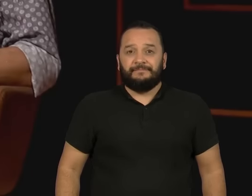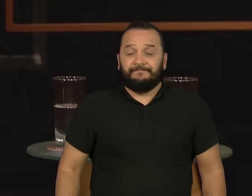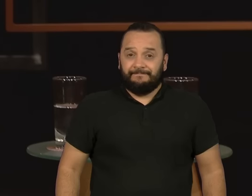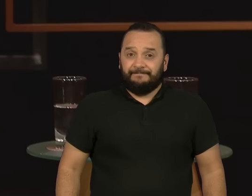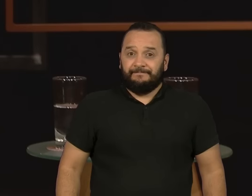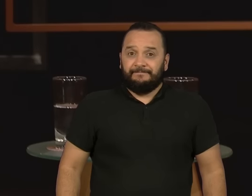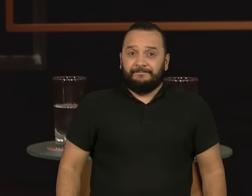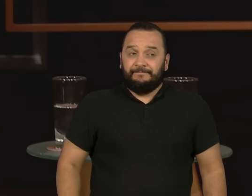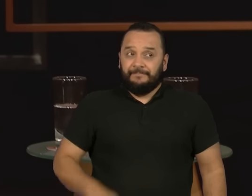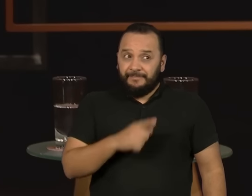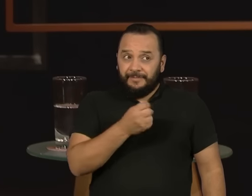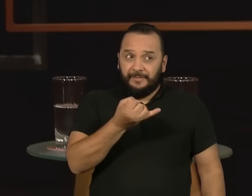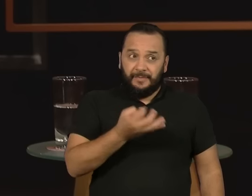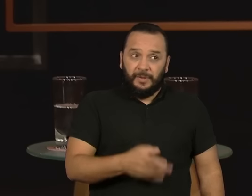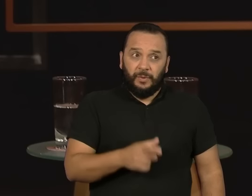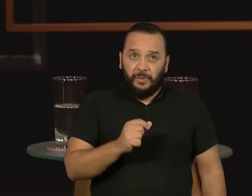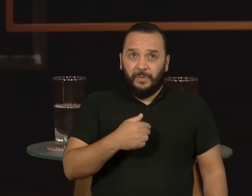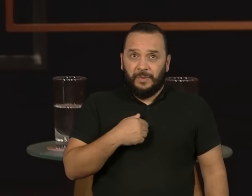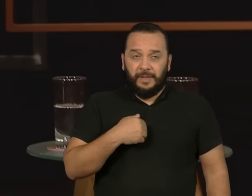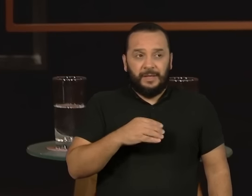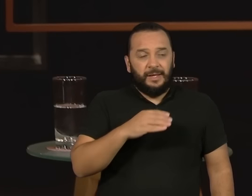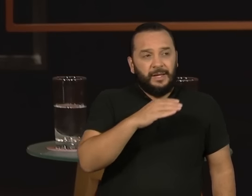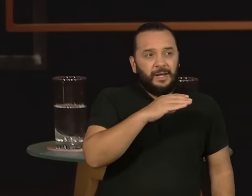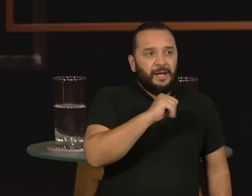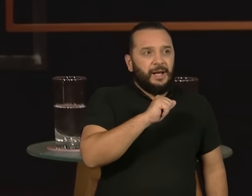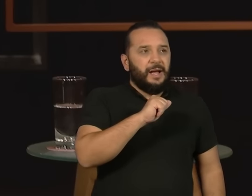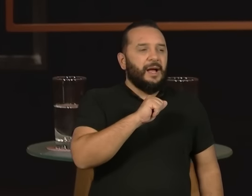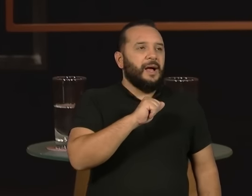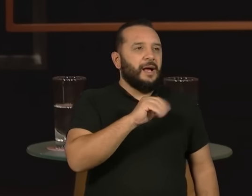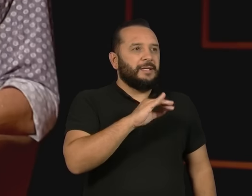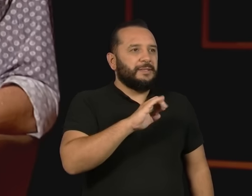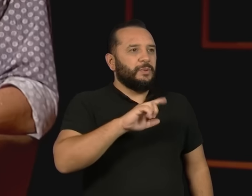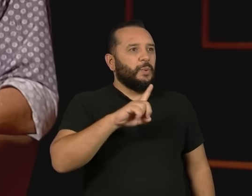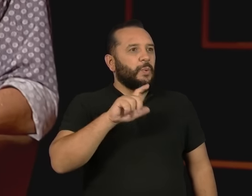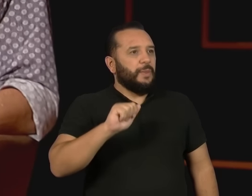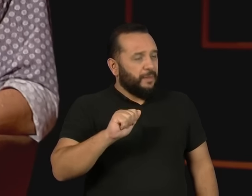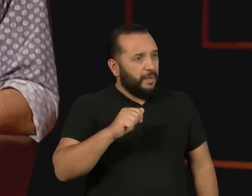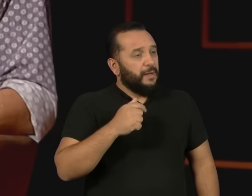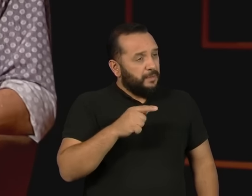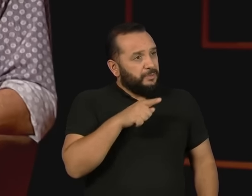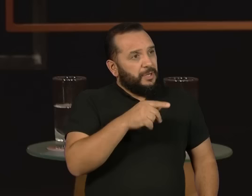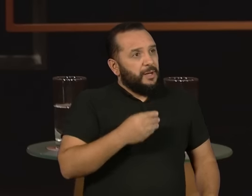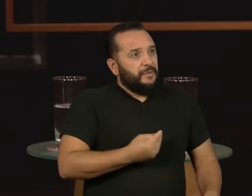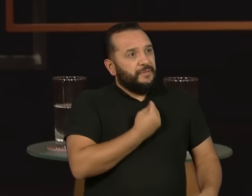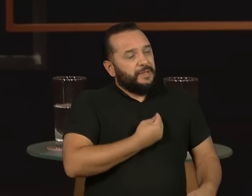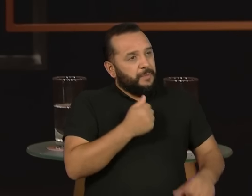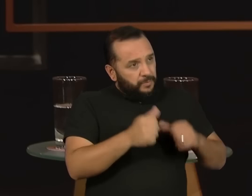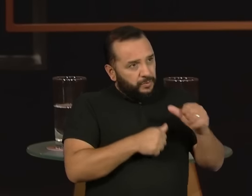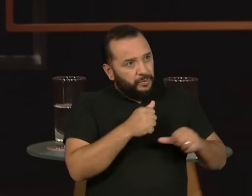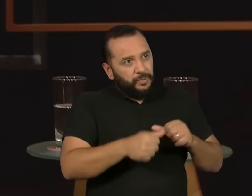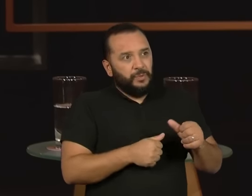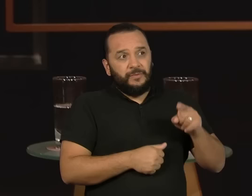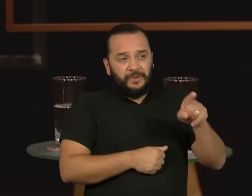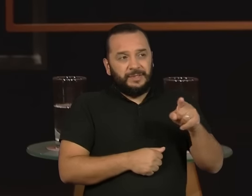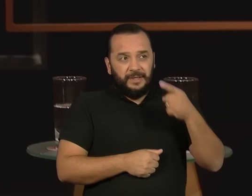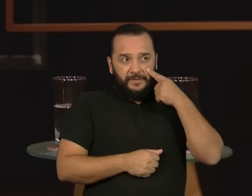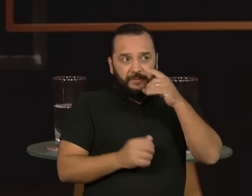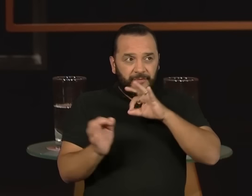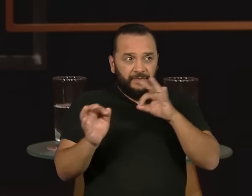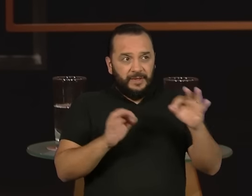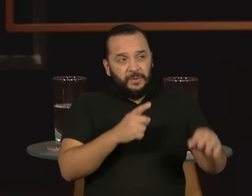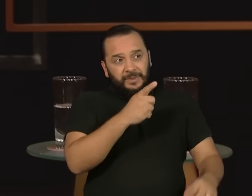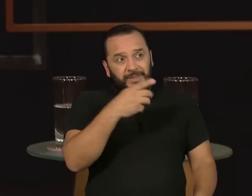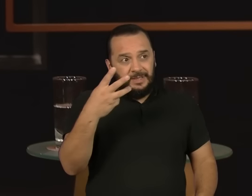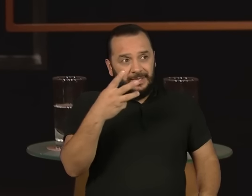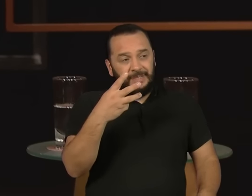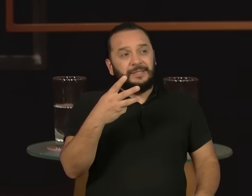Agora, você disse que a montagem de Cacilda, do Zé Celso, mudou a sua vida. Uau! E você assistiu também 13 vezes, segundo